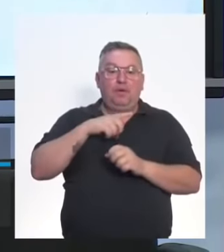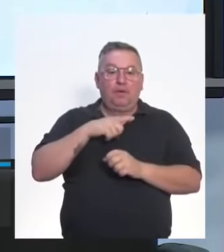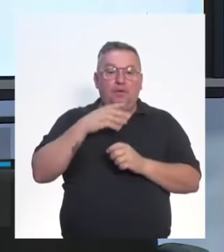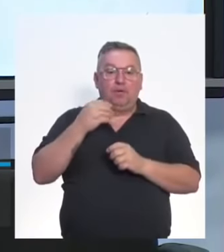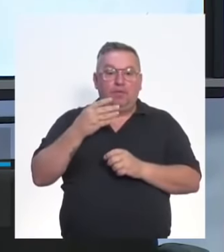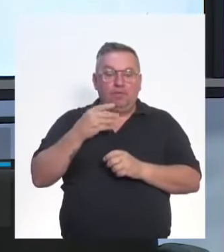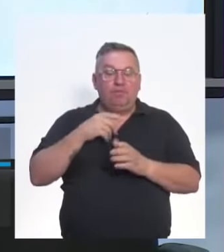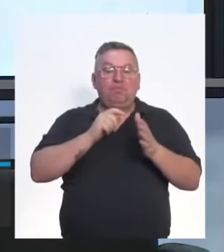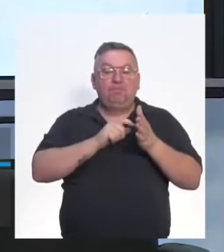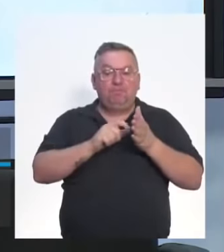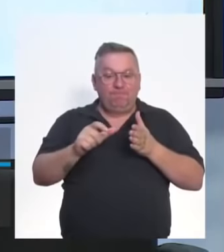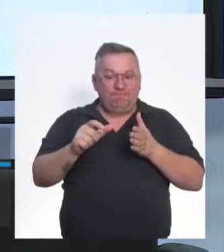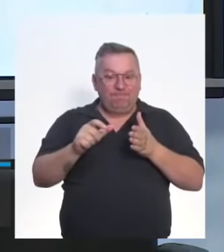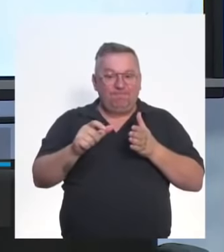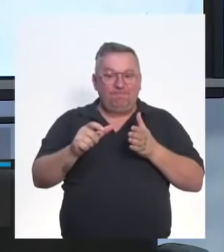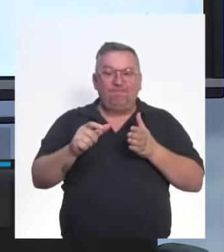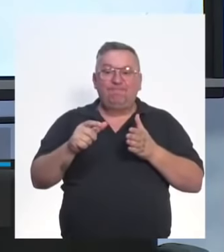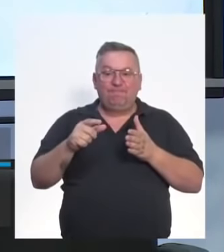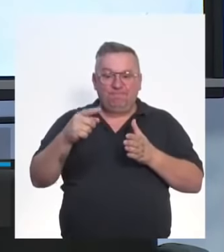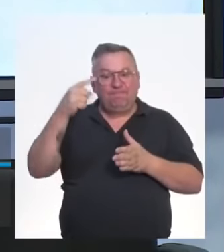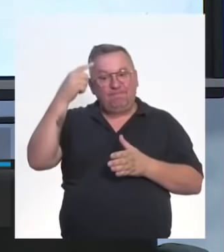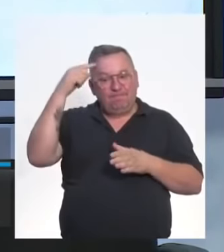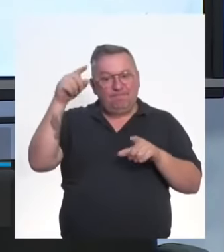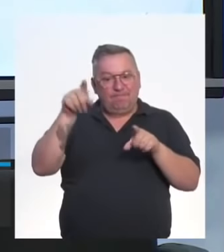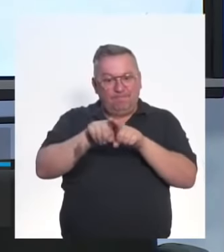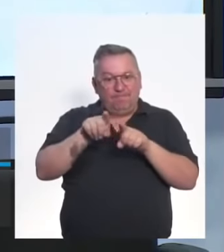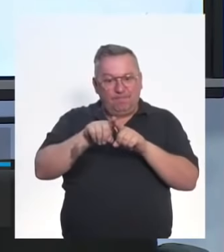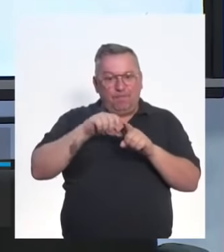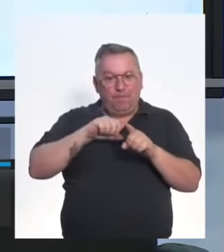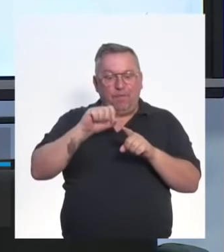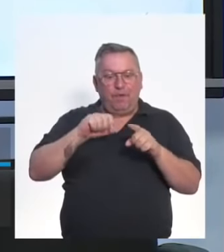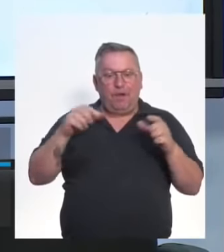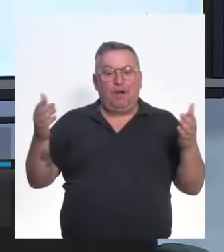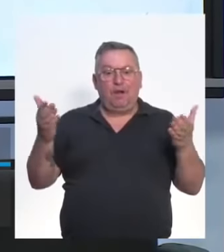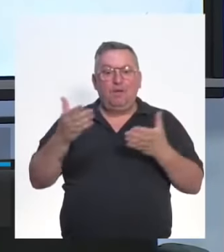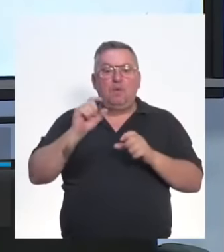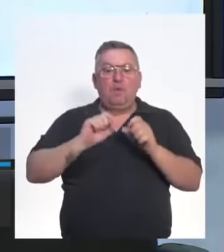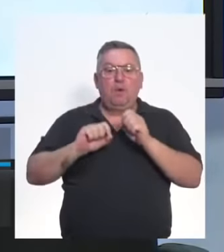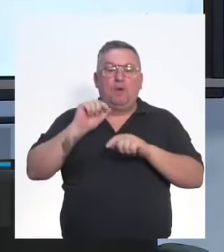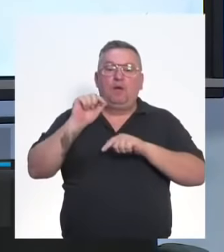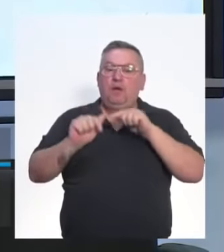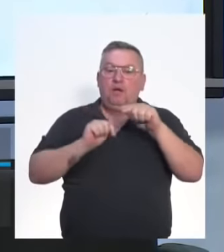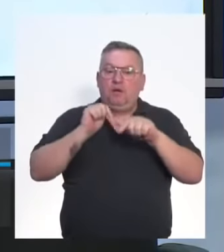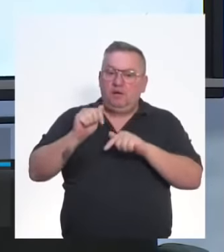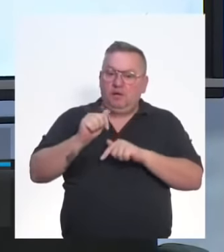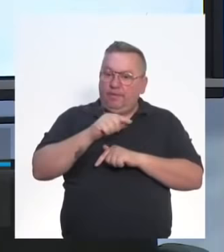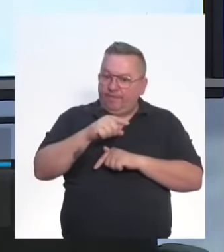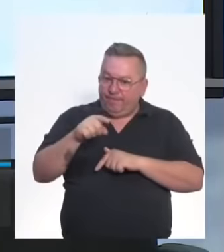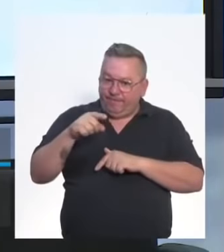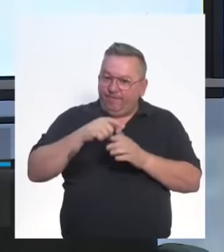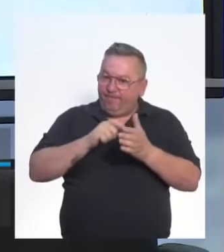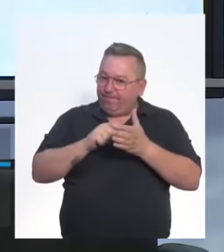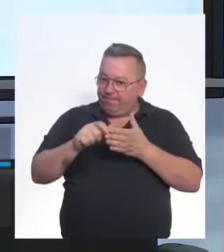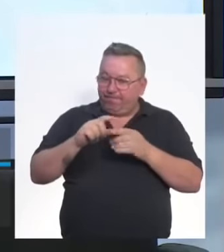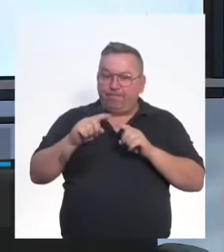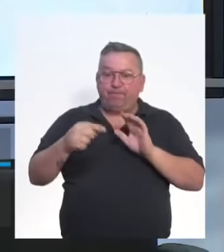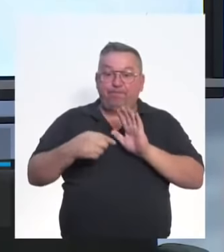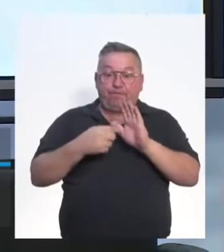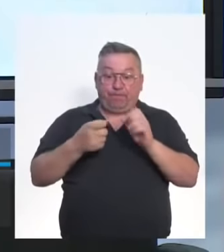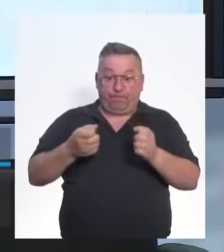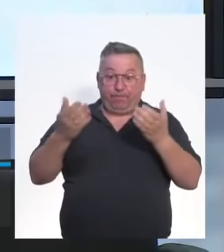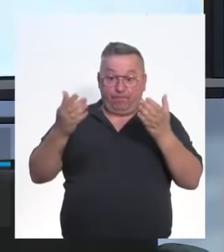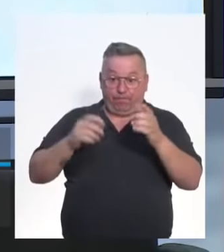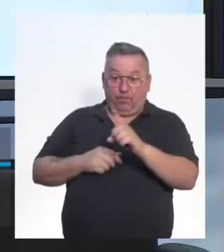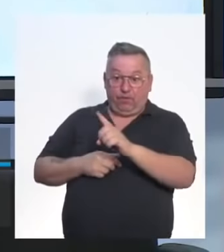bastante conceituais. E a ideia é bastante, a ideia de hoje é justamente trabalhar esse conceito. Vai aparecer para